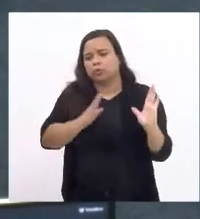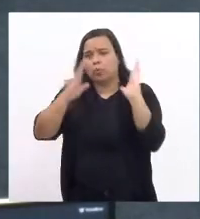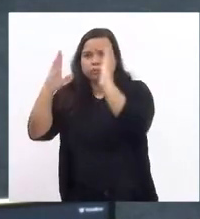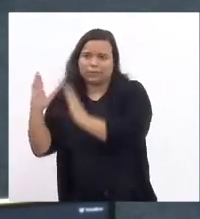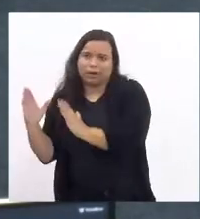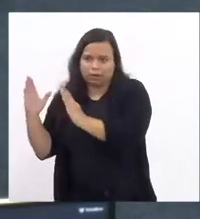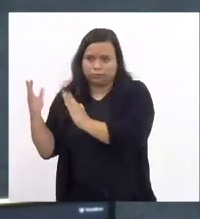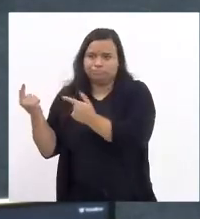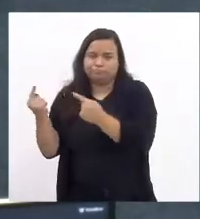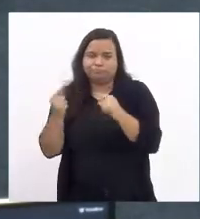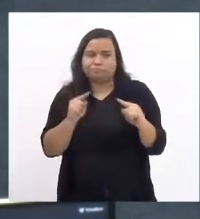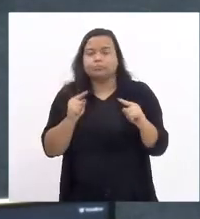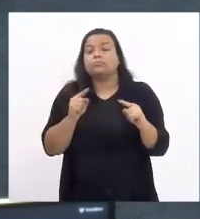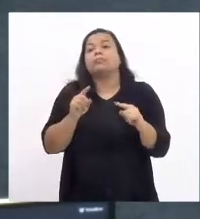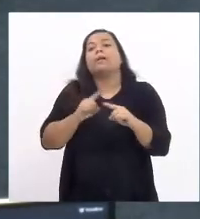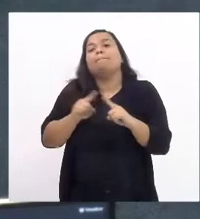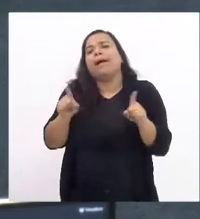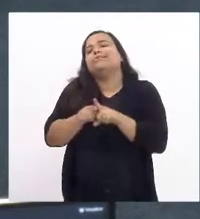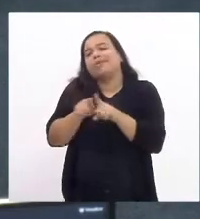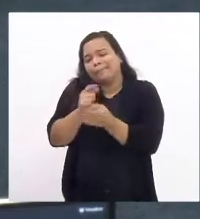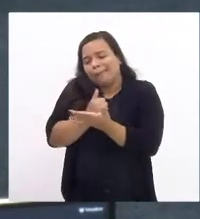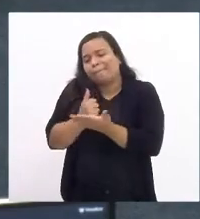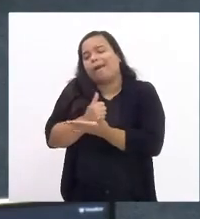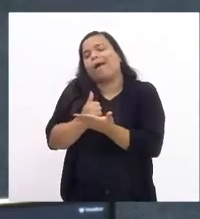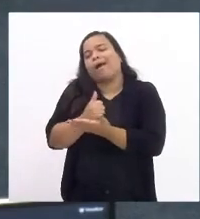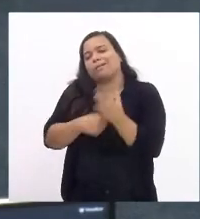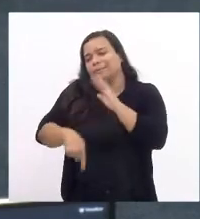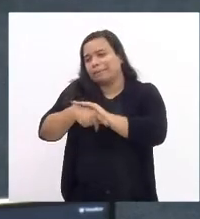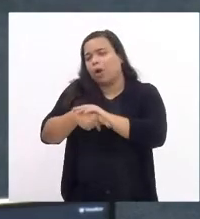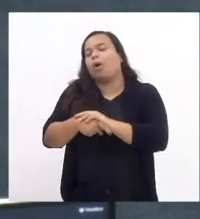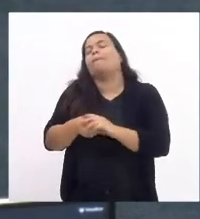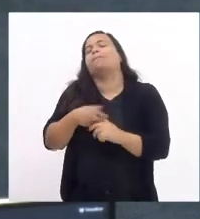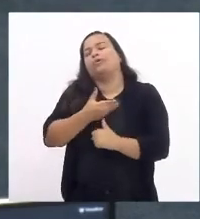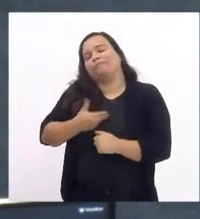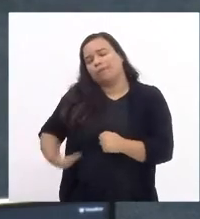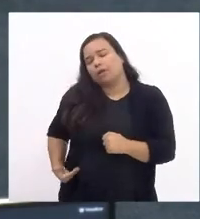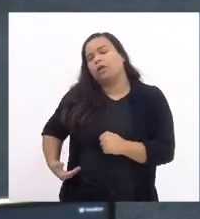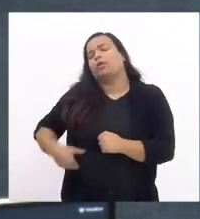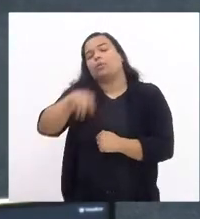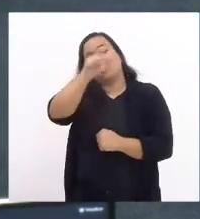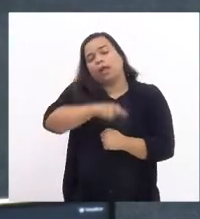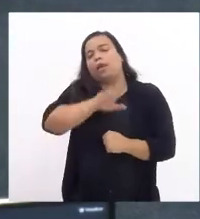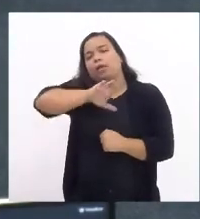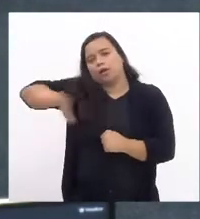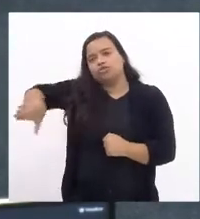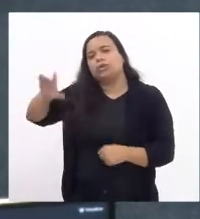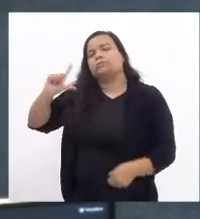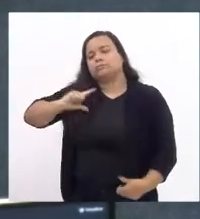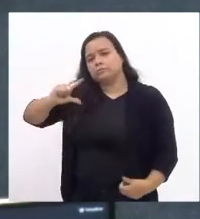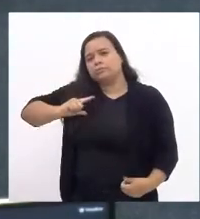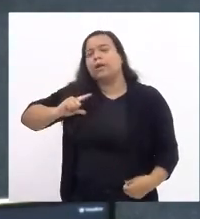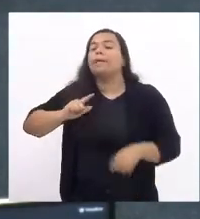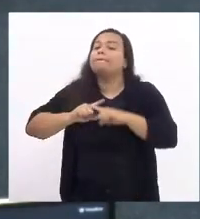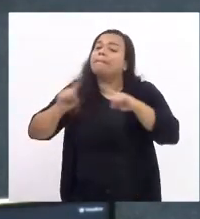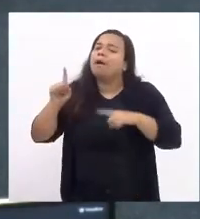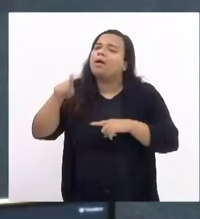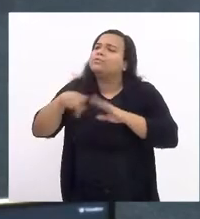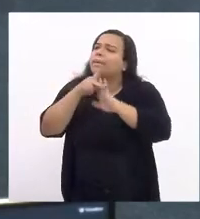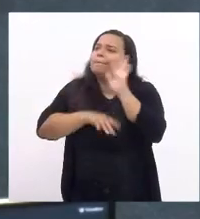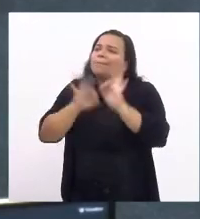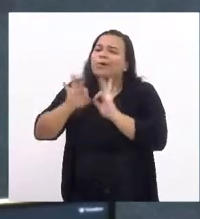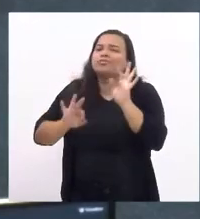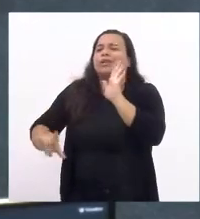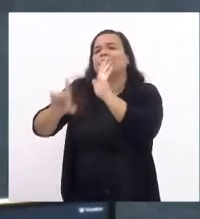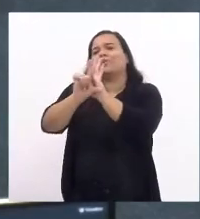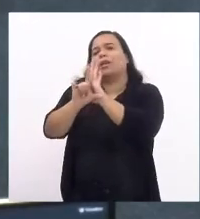PLs da base do governo, de deputados da base do governo. Só que são projetos de lei, deputado,